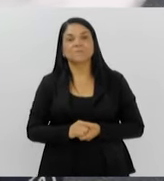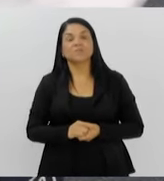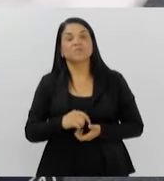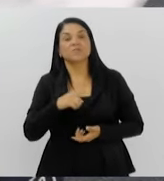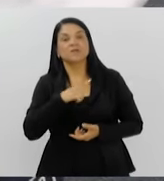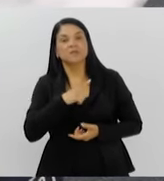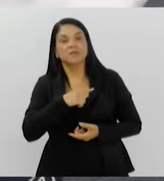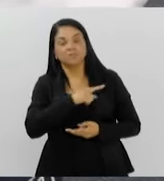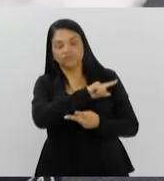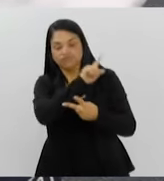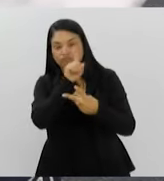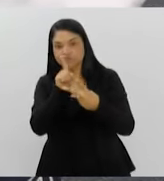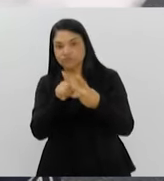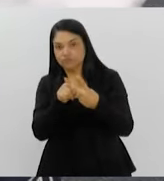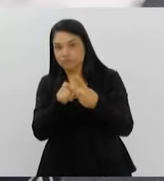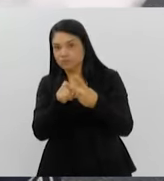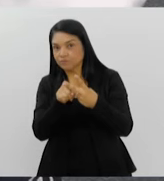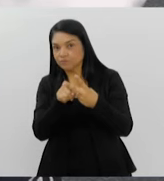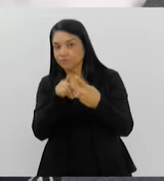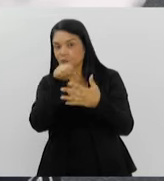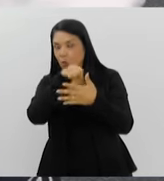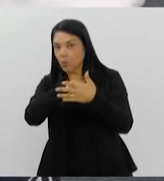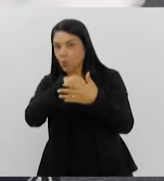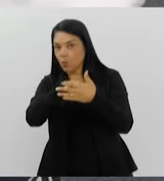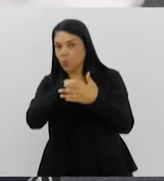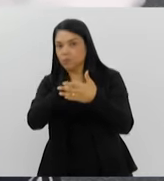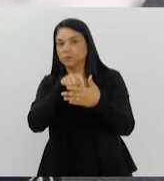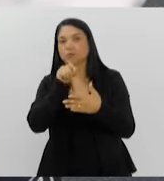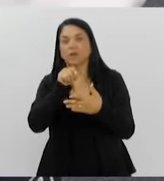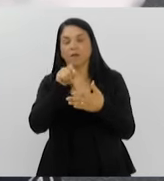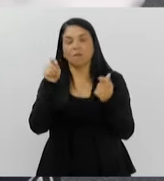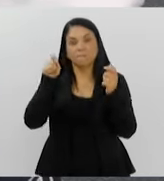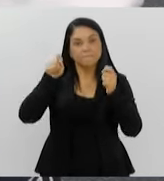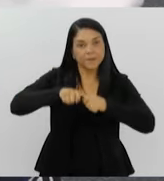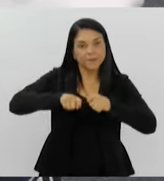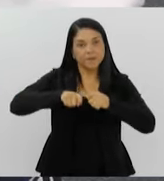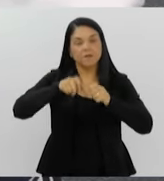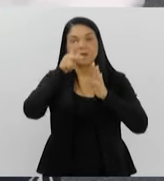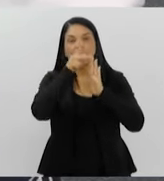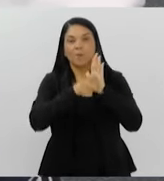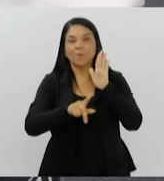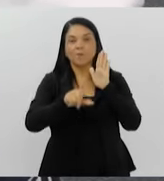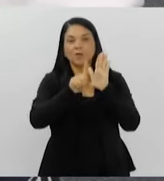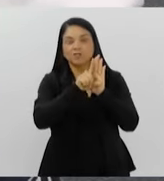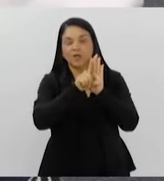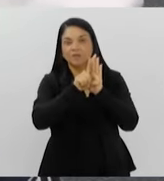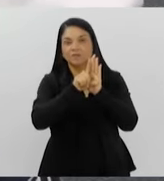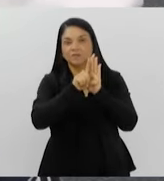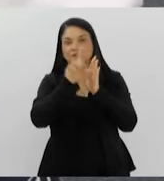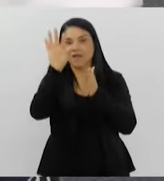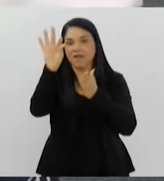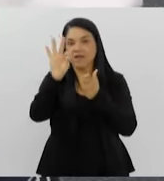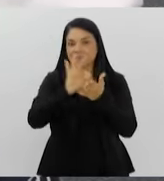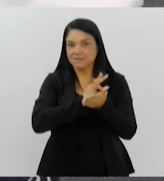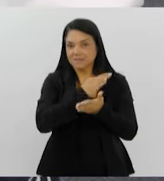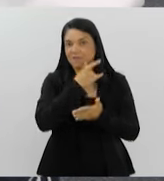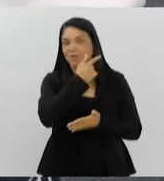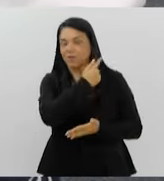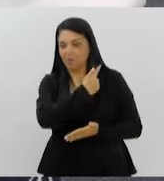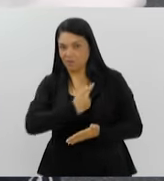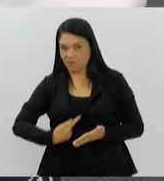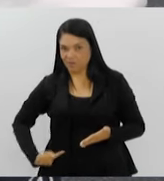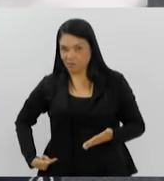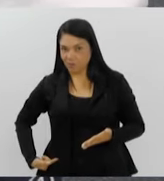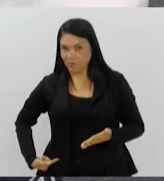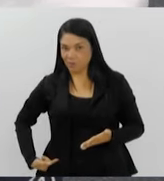temos um segundo instrumento de luta que é a possibilidade desse projeto ser sancionado pelo Governador